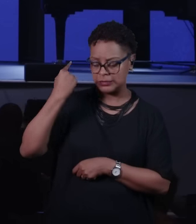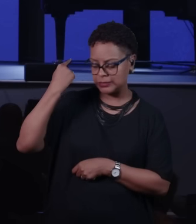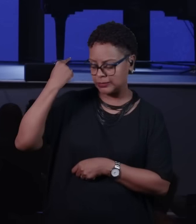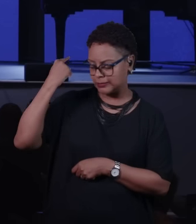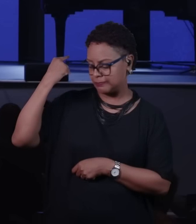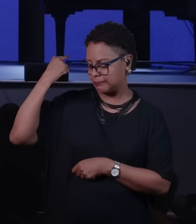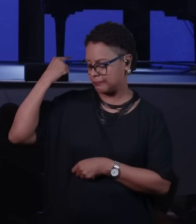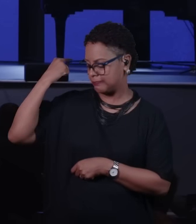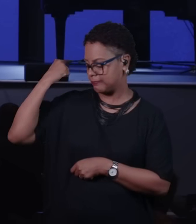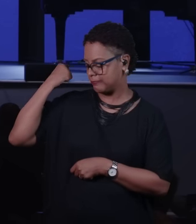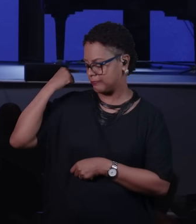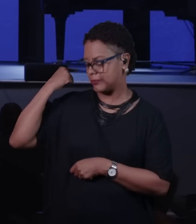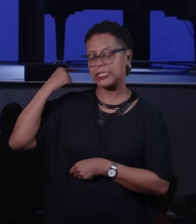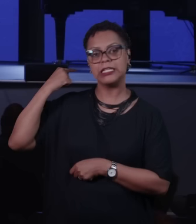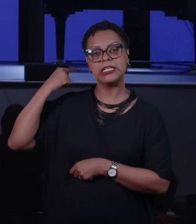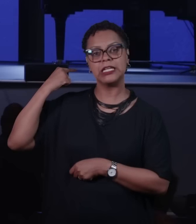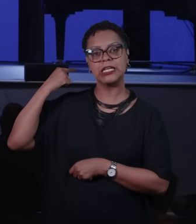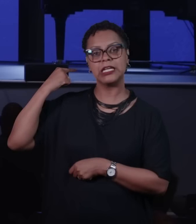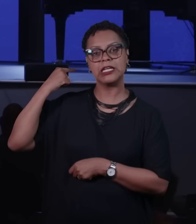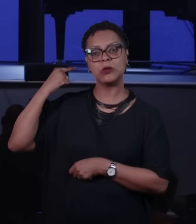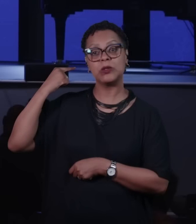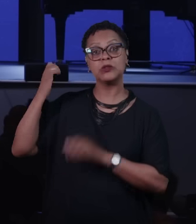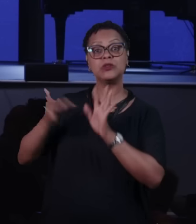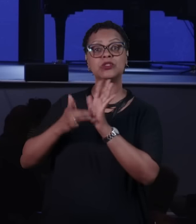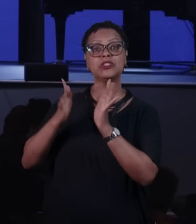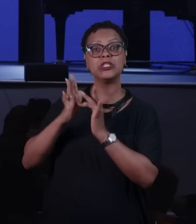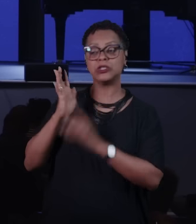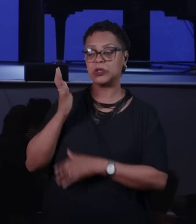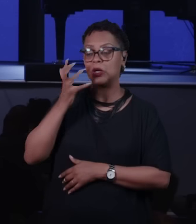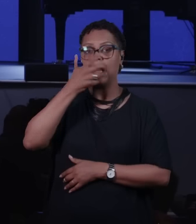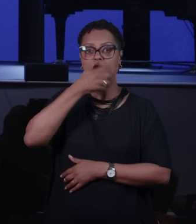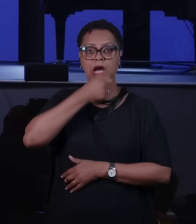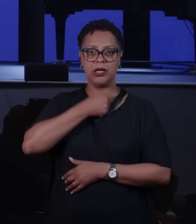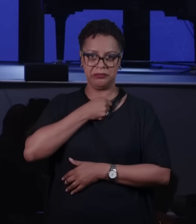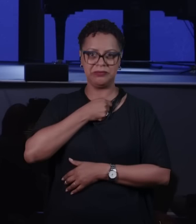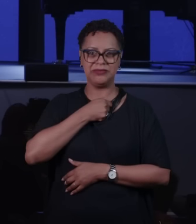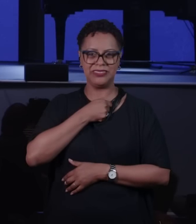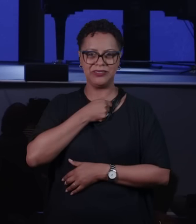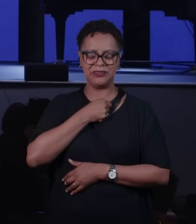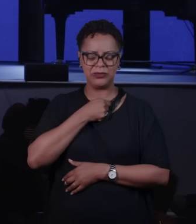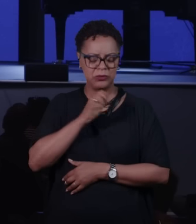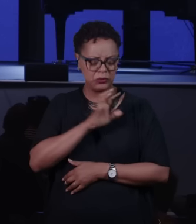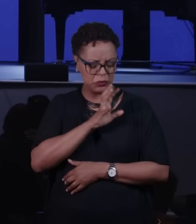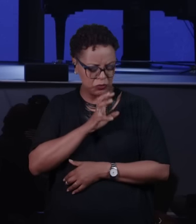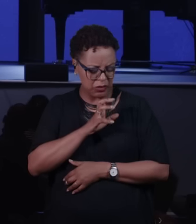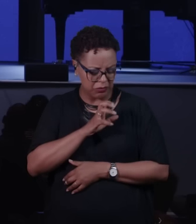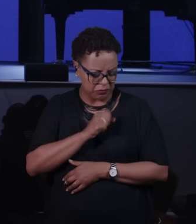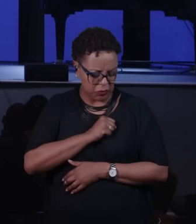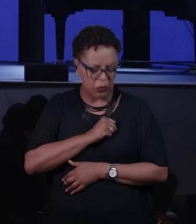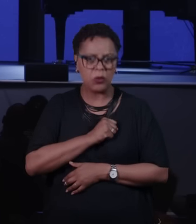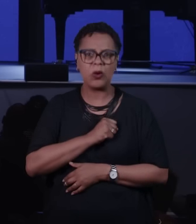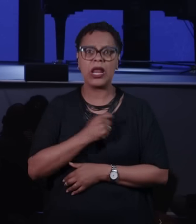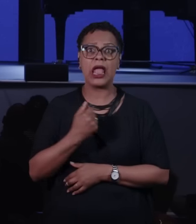de quando eu entreguei minha vida para Cristo. O amor que eu tinha por Ele, eu abandonei